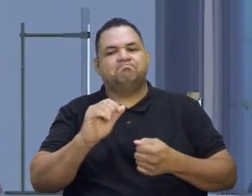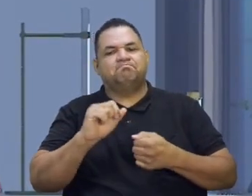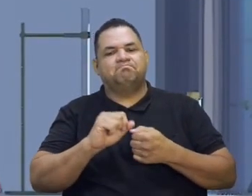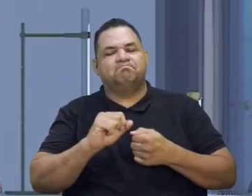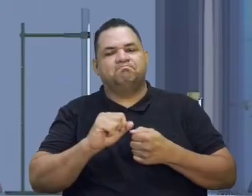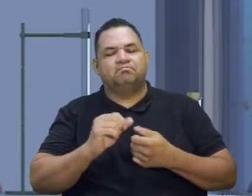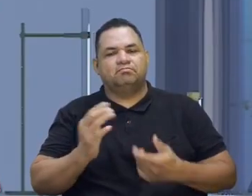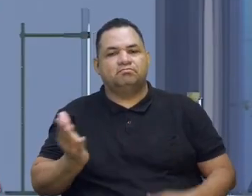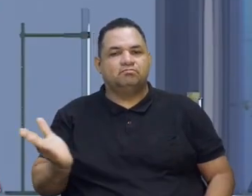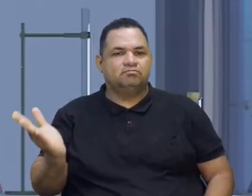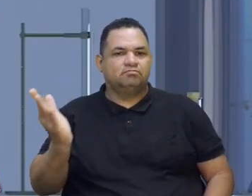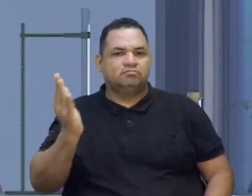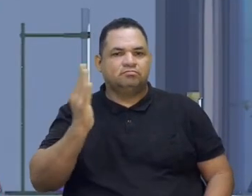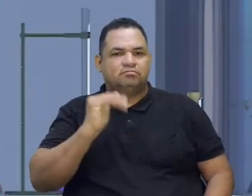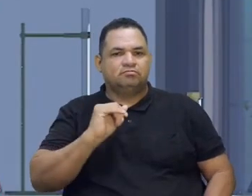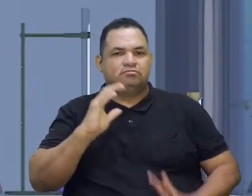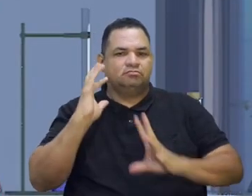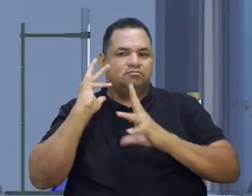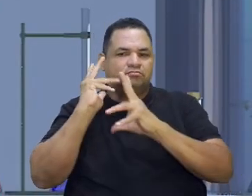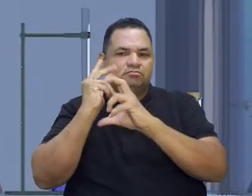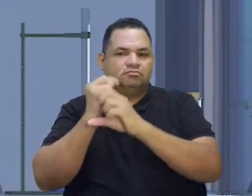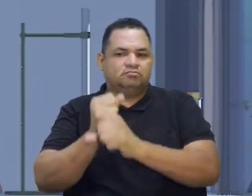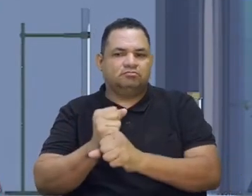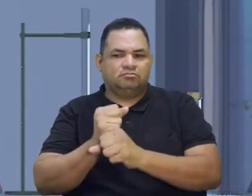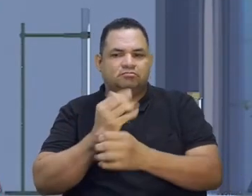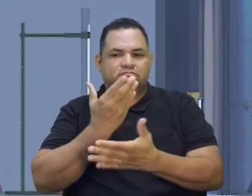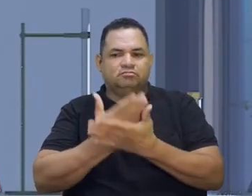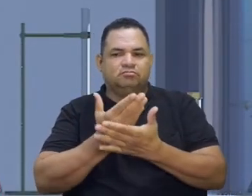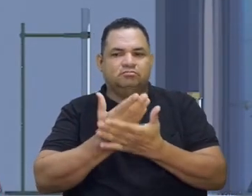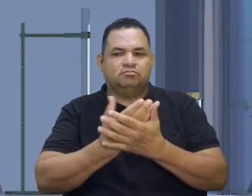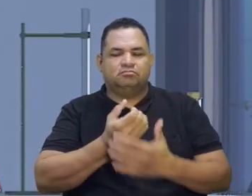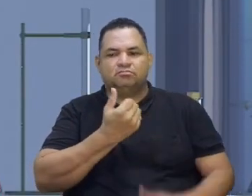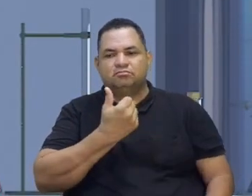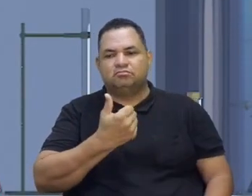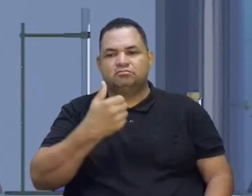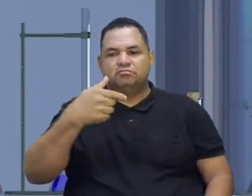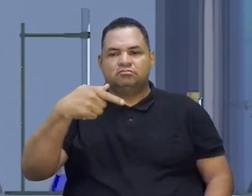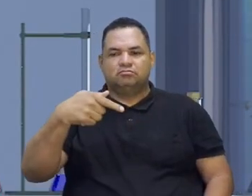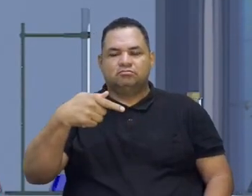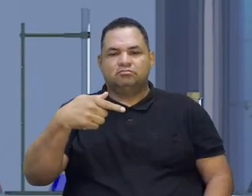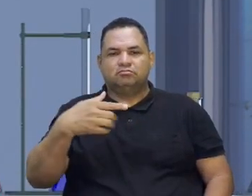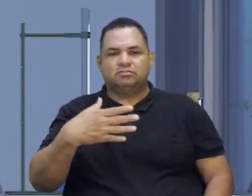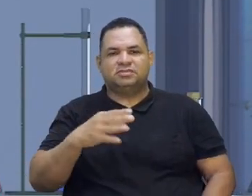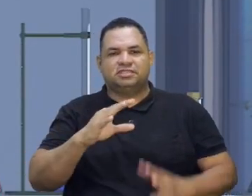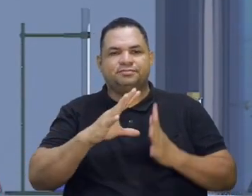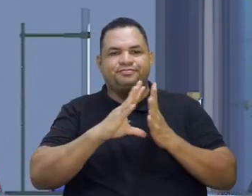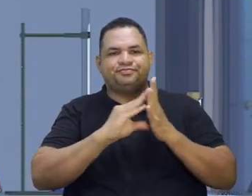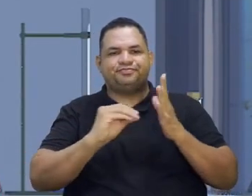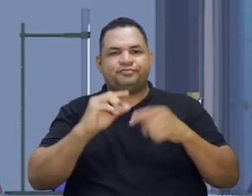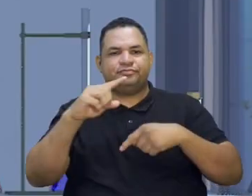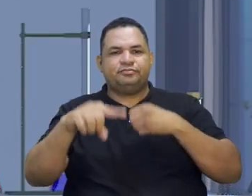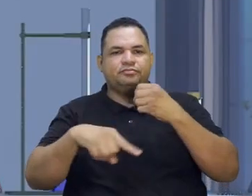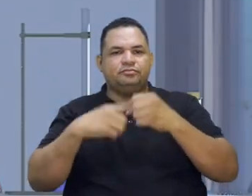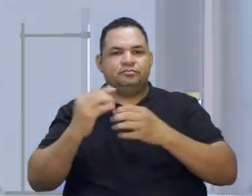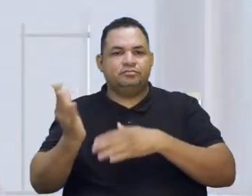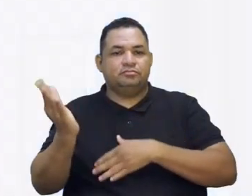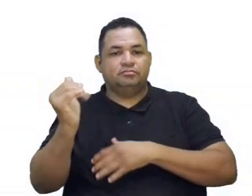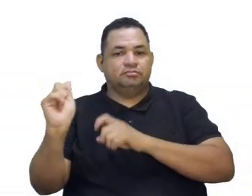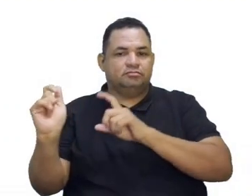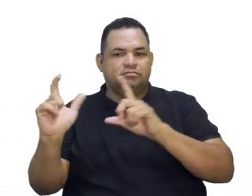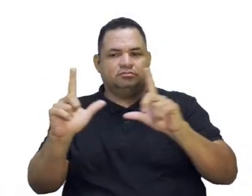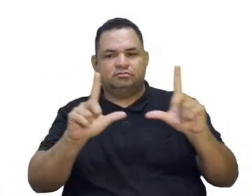resolver. Mas vamos lá fazer a nossa revisão da aula de número 17 sobre modelos atômicos. Vamos lá no